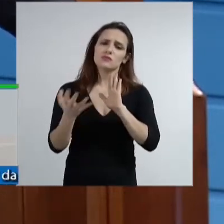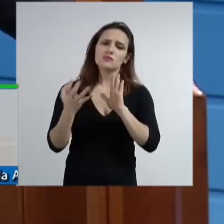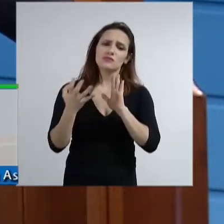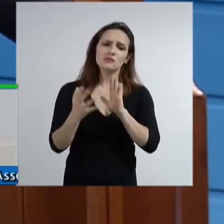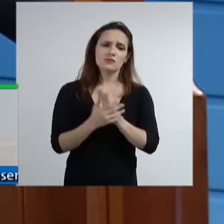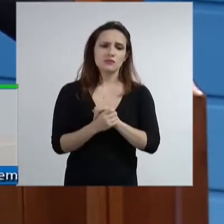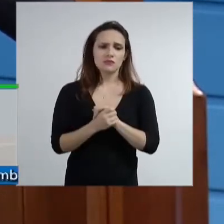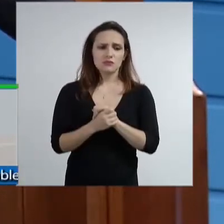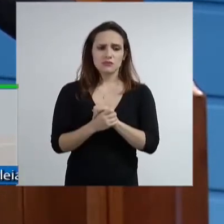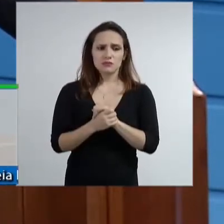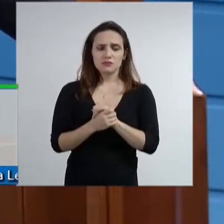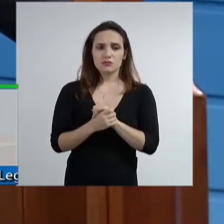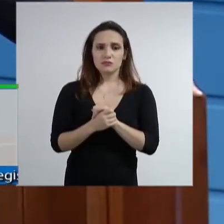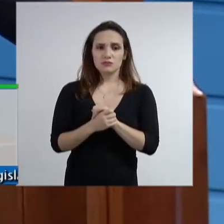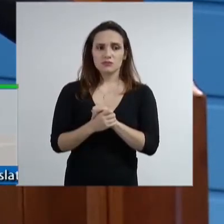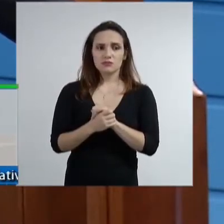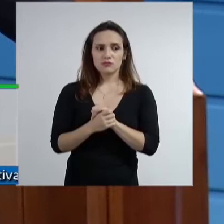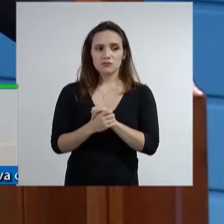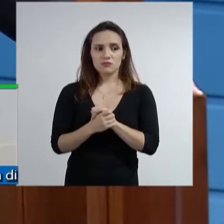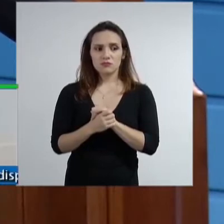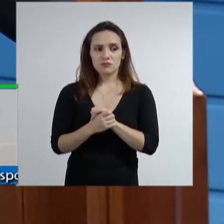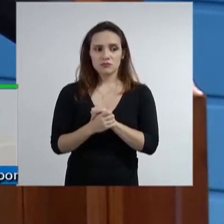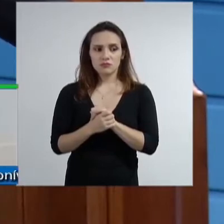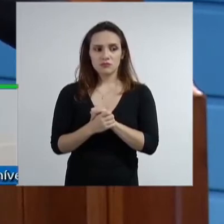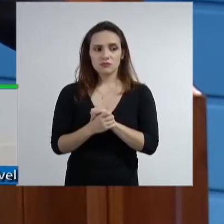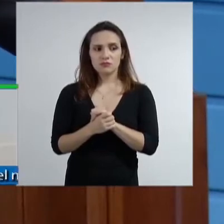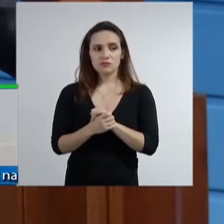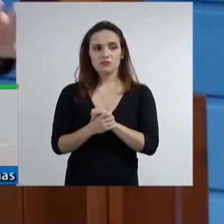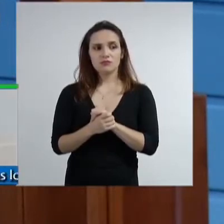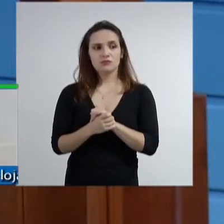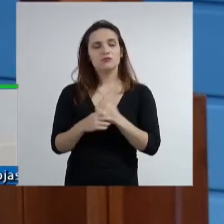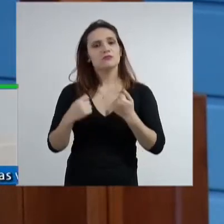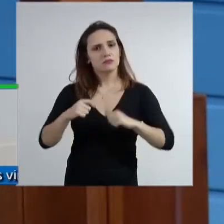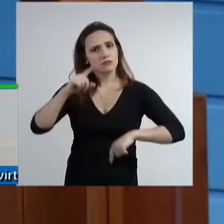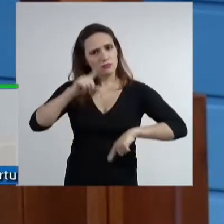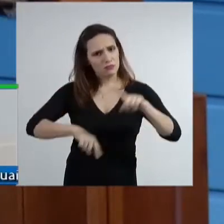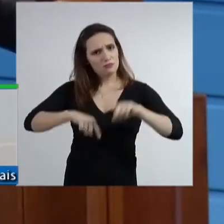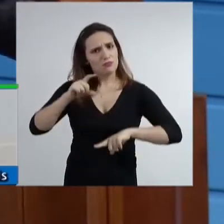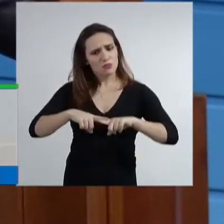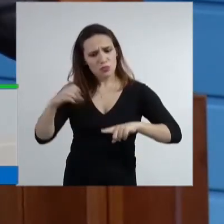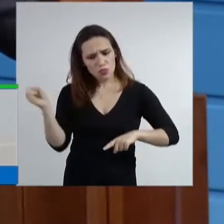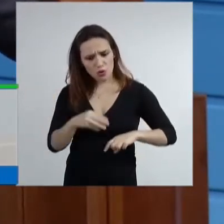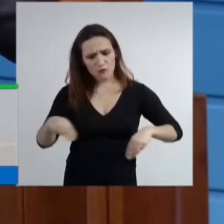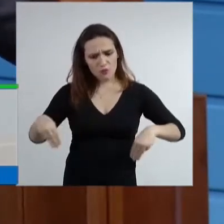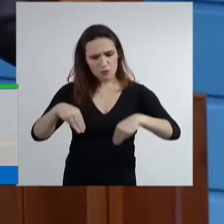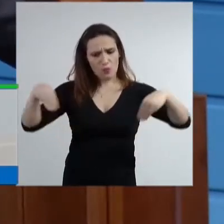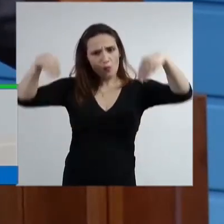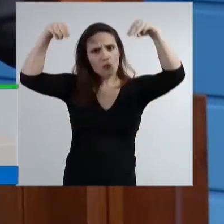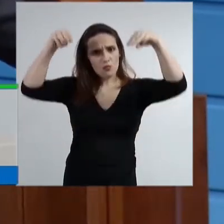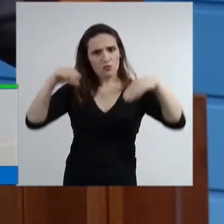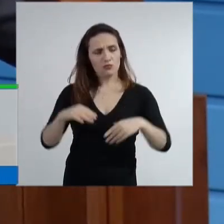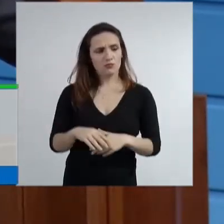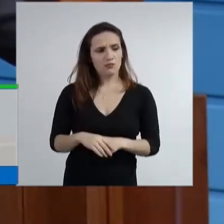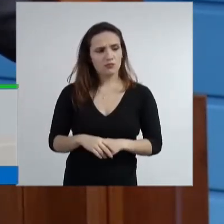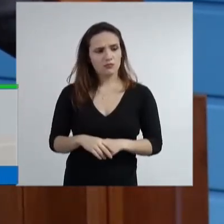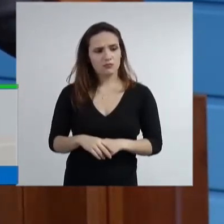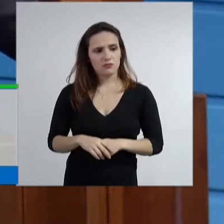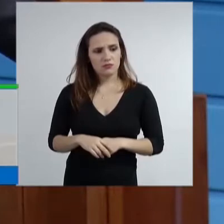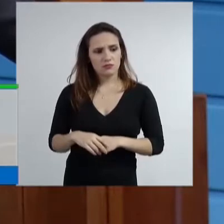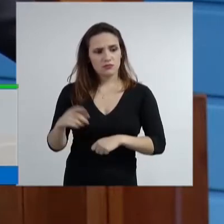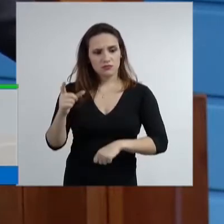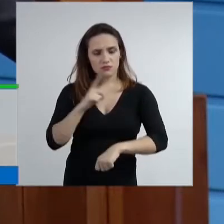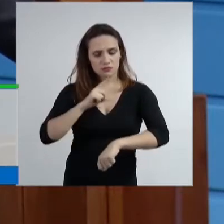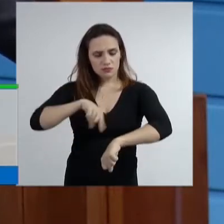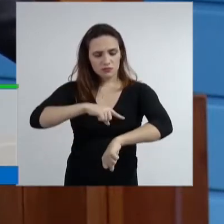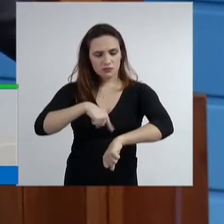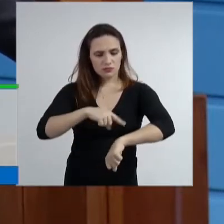a instalação mais avançada de um equipamento moderno que disponibilize diretamente no relógio,